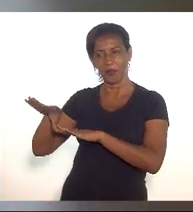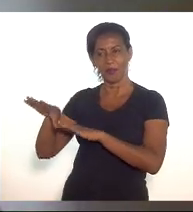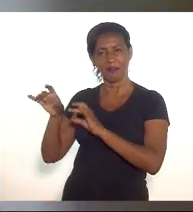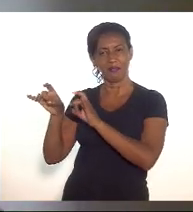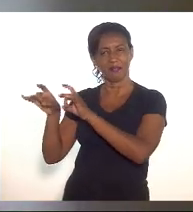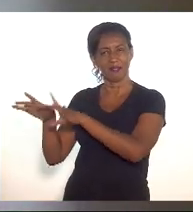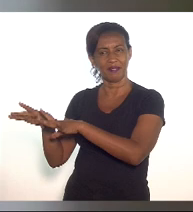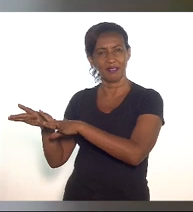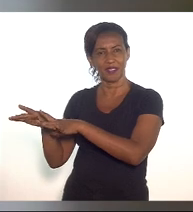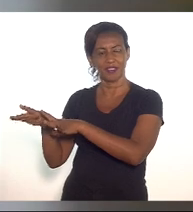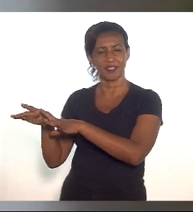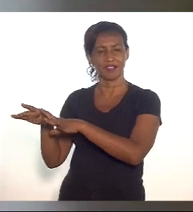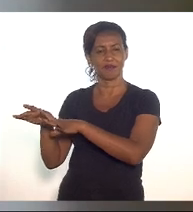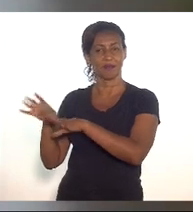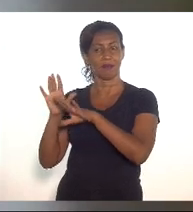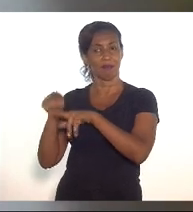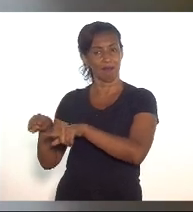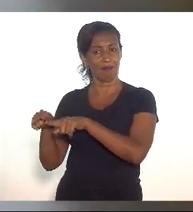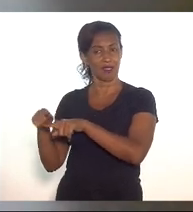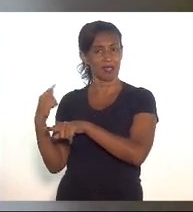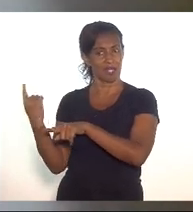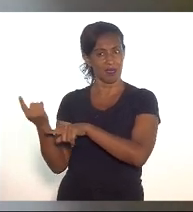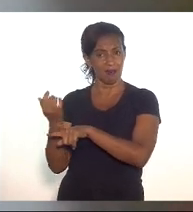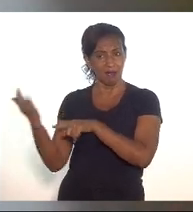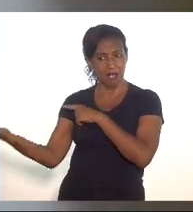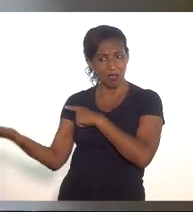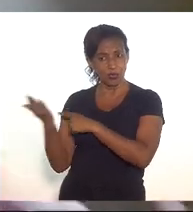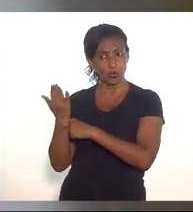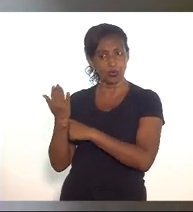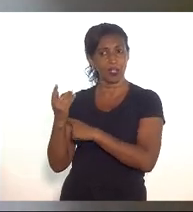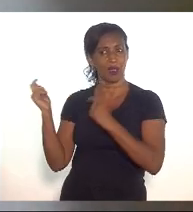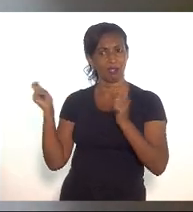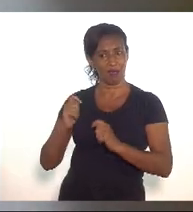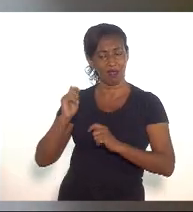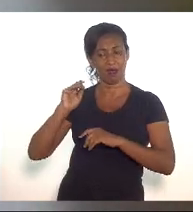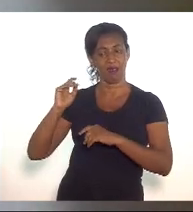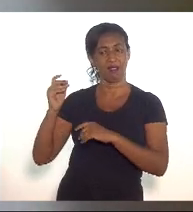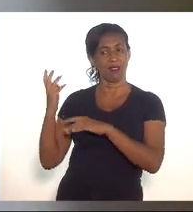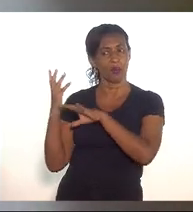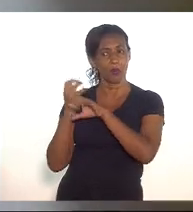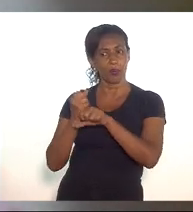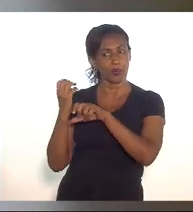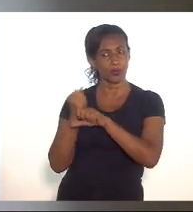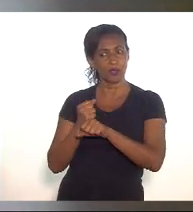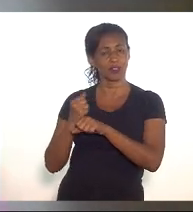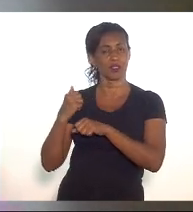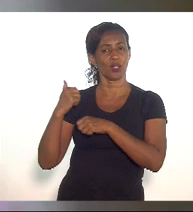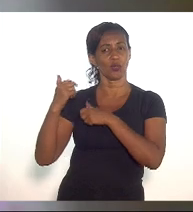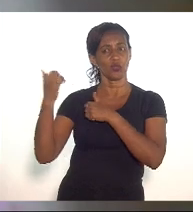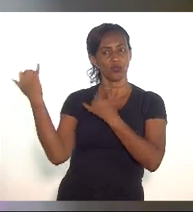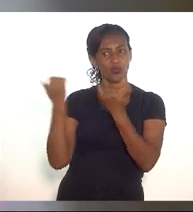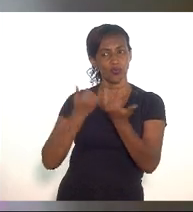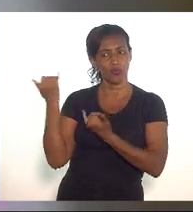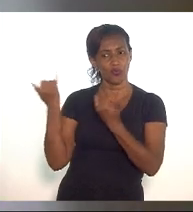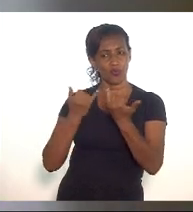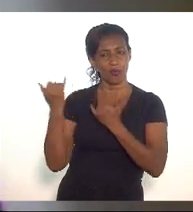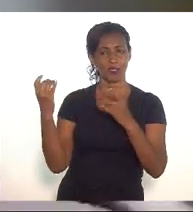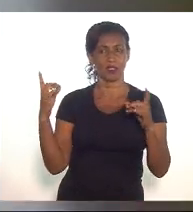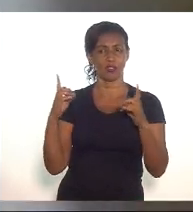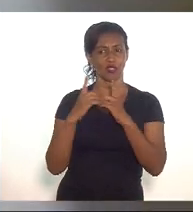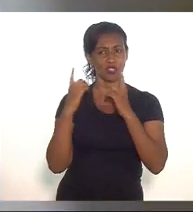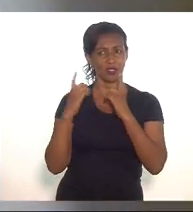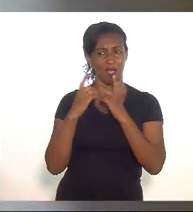mas é uma joia que pode ajudar demais, né, na produção de dados e estatísticas que baseiem esse plano. Eu me refiro